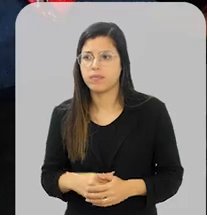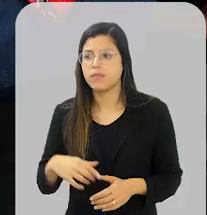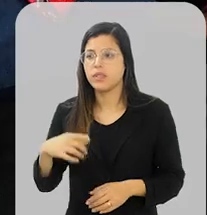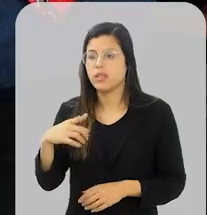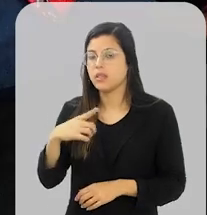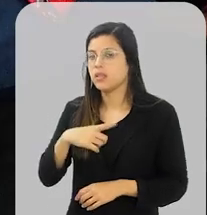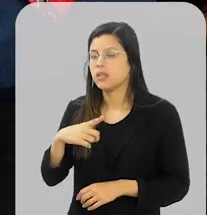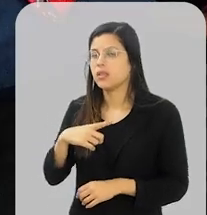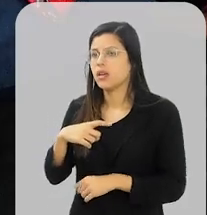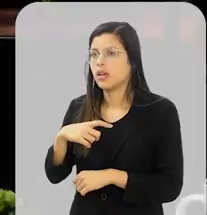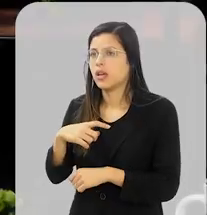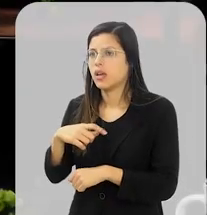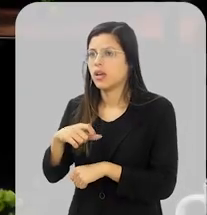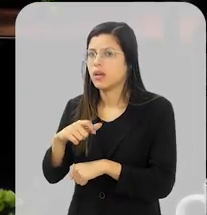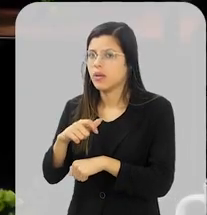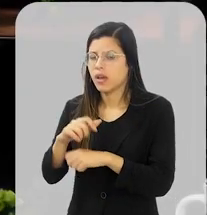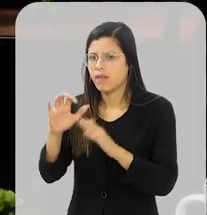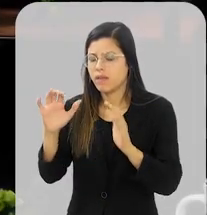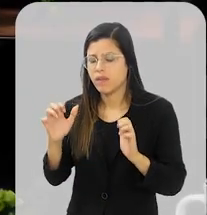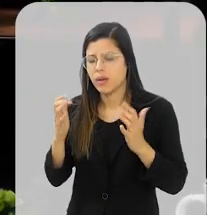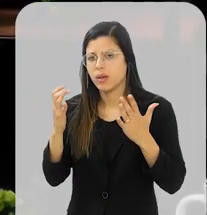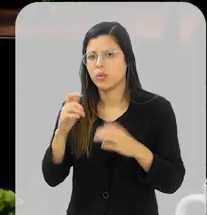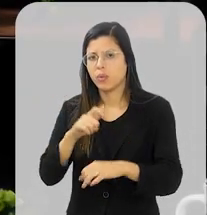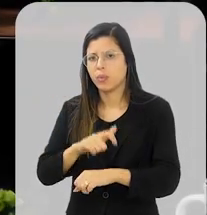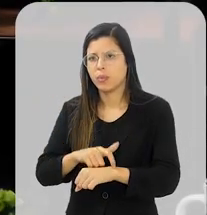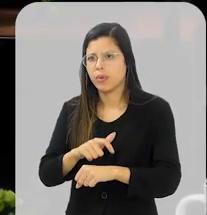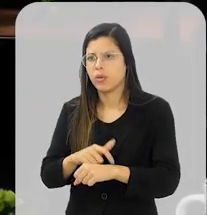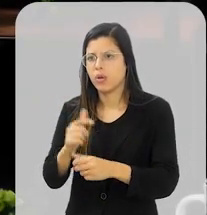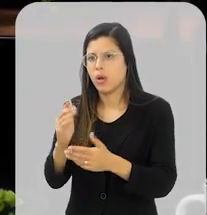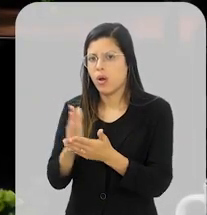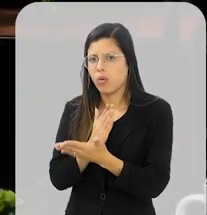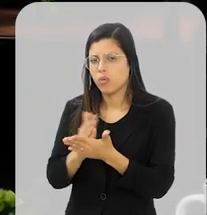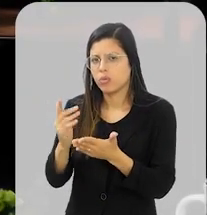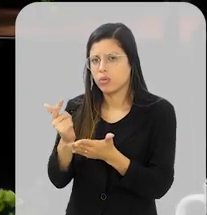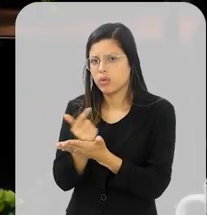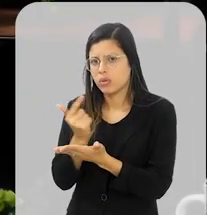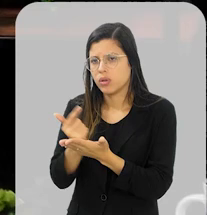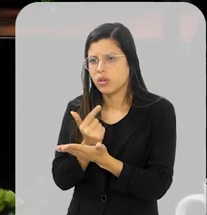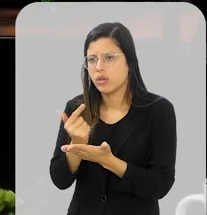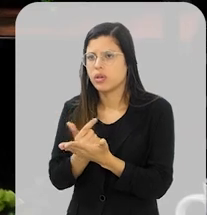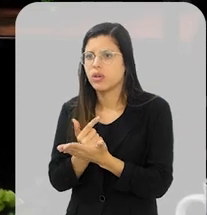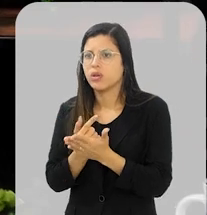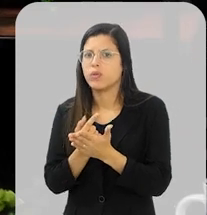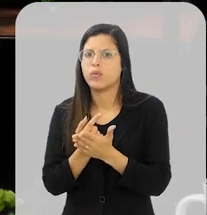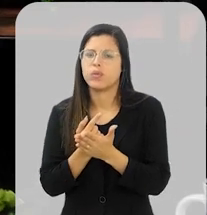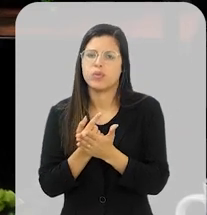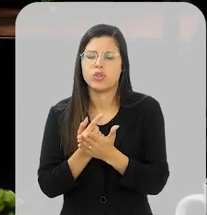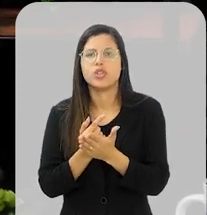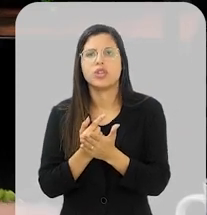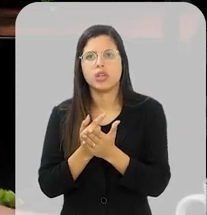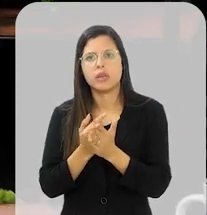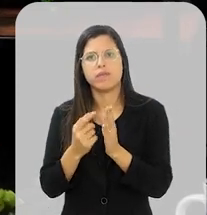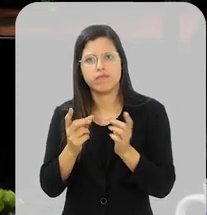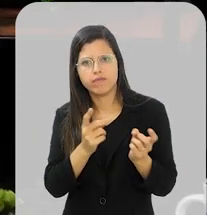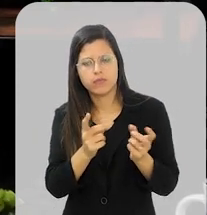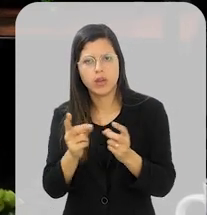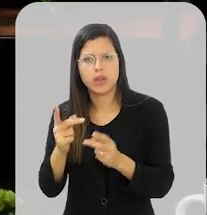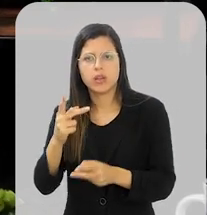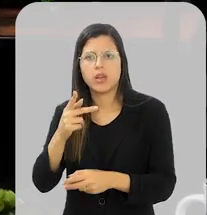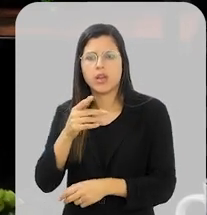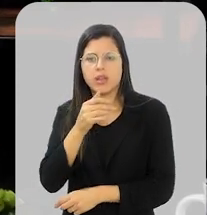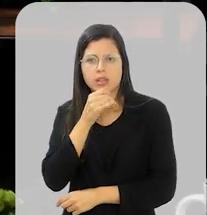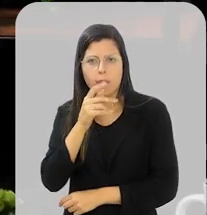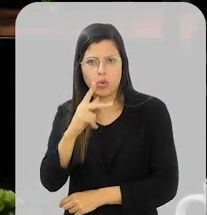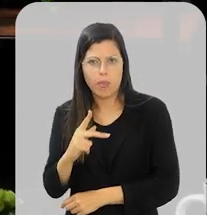tem momentos assim, tem datas, eventos que tem alguns livros que se destacam, né? Como do Padre